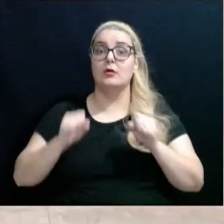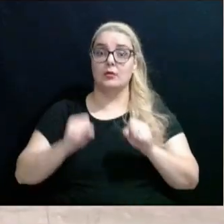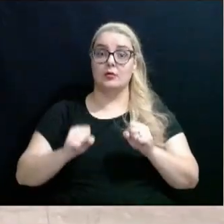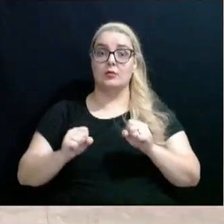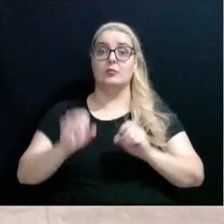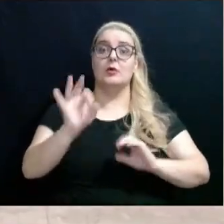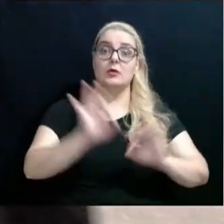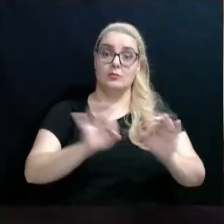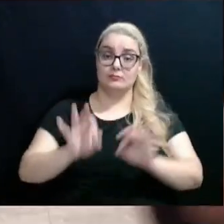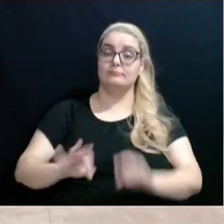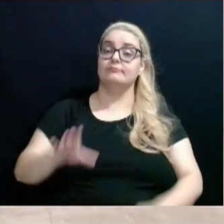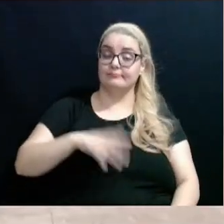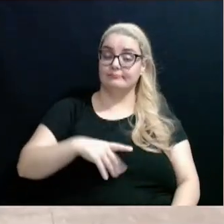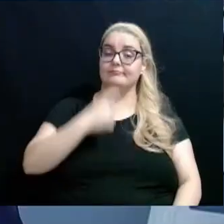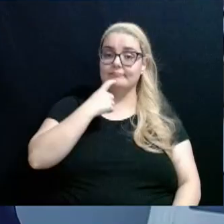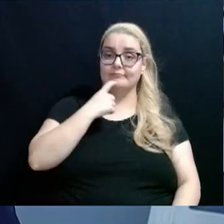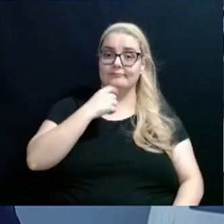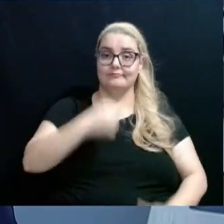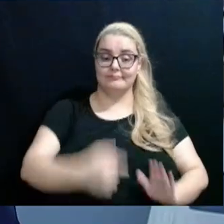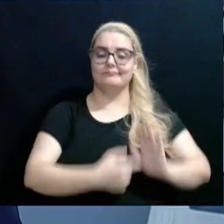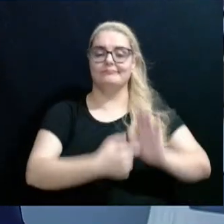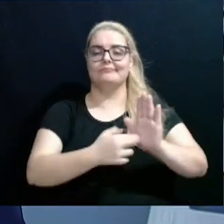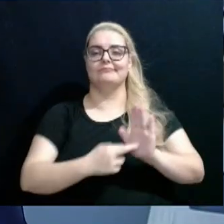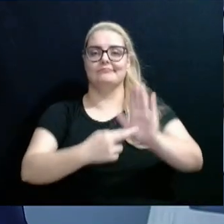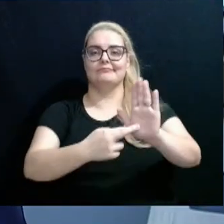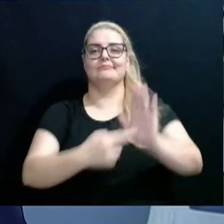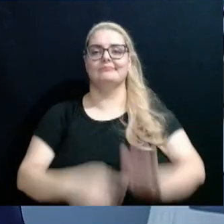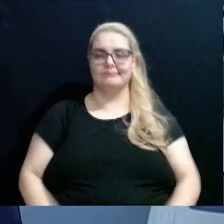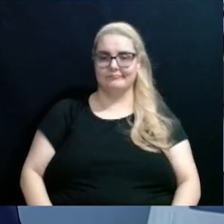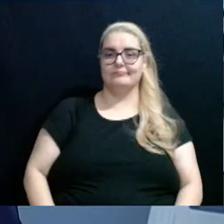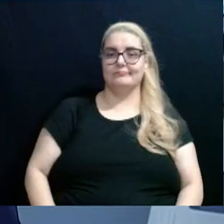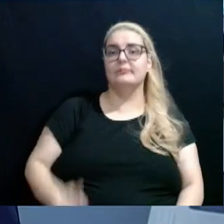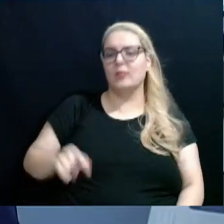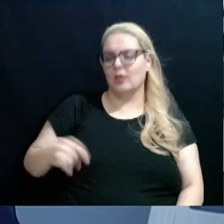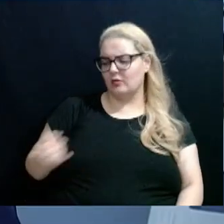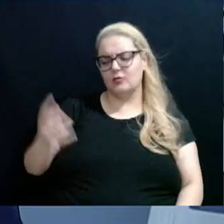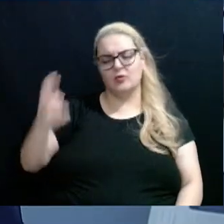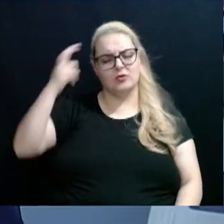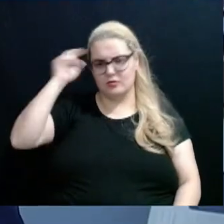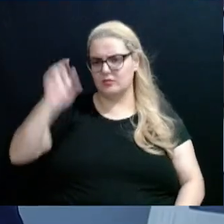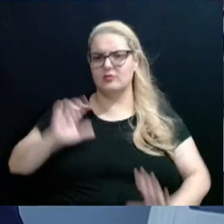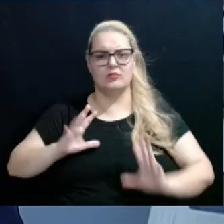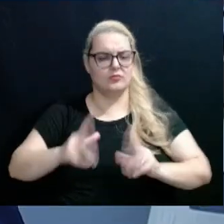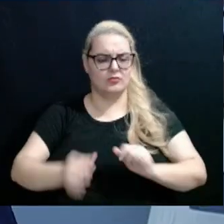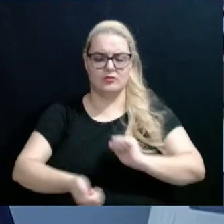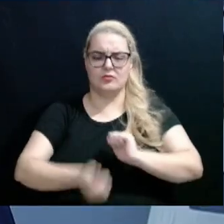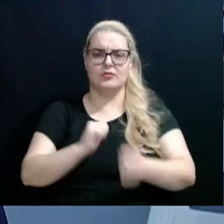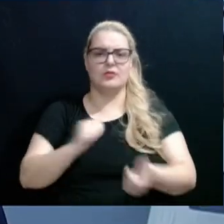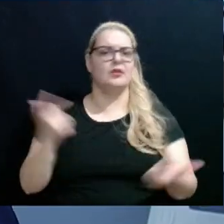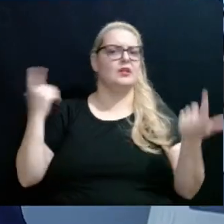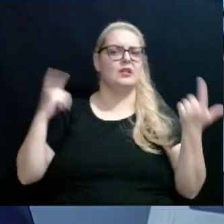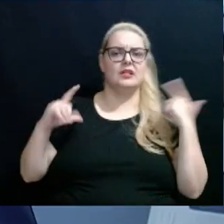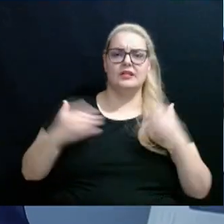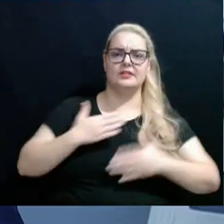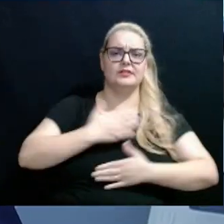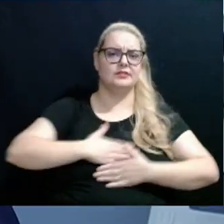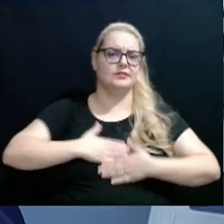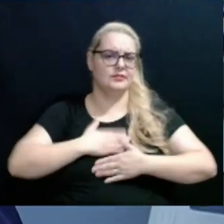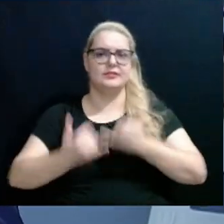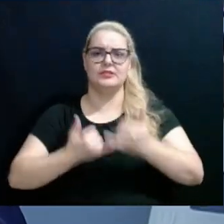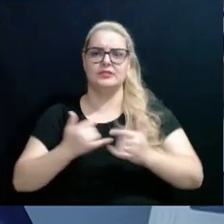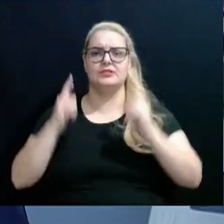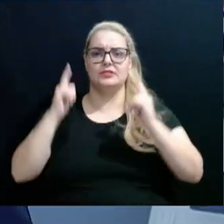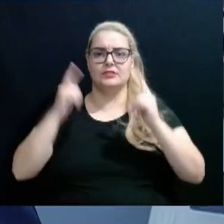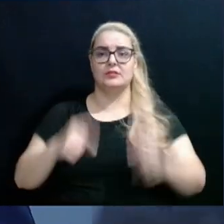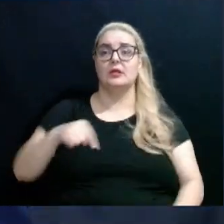a cidade no cenário nacional. A importância é cultura, né? Todo esporte é cultura, é lazer, é entretenimento. Então a Câmara